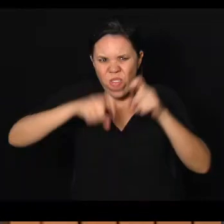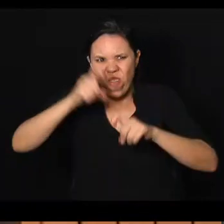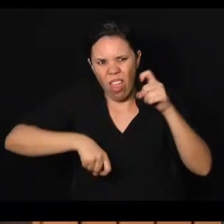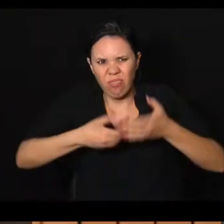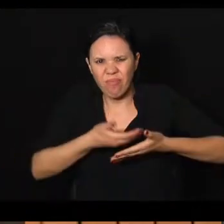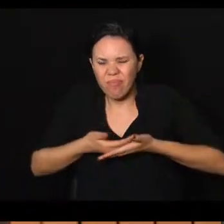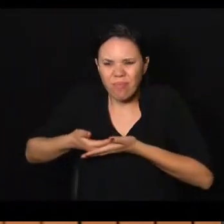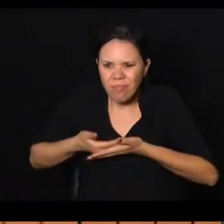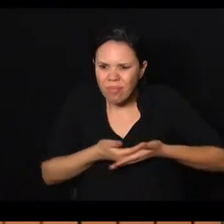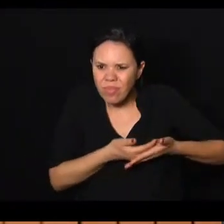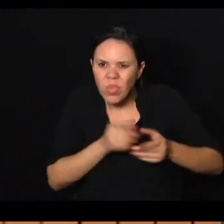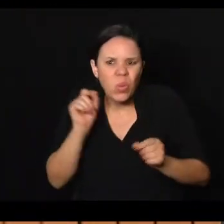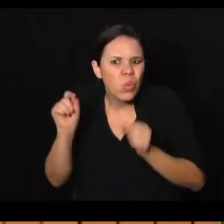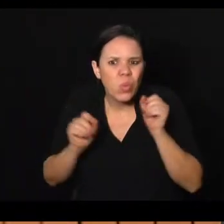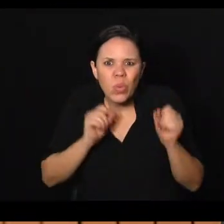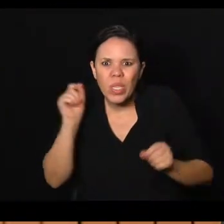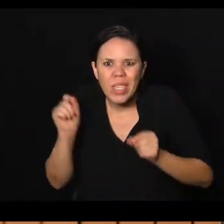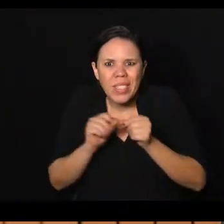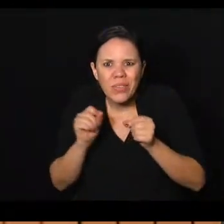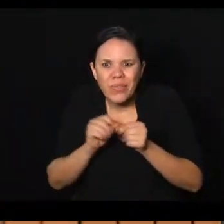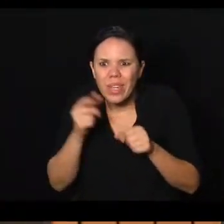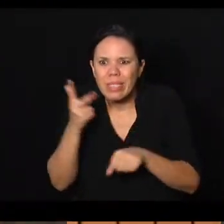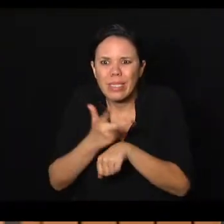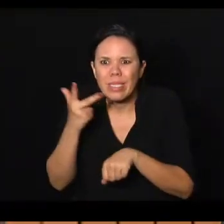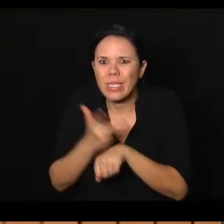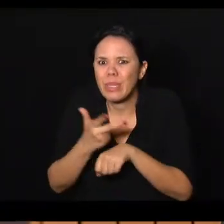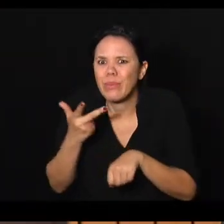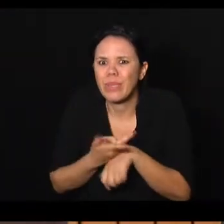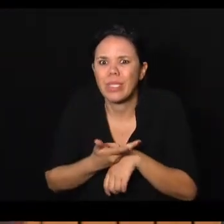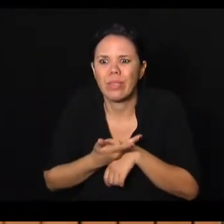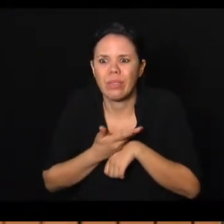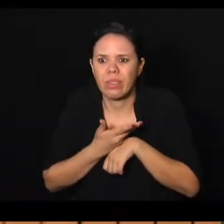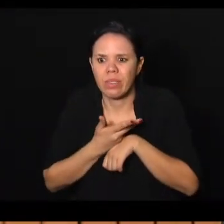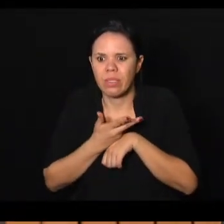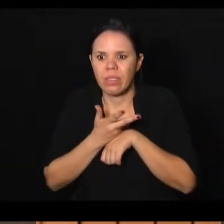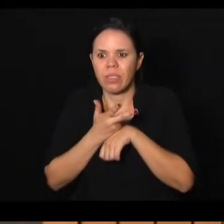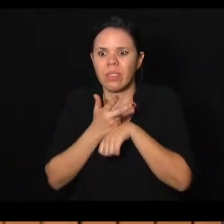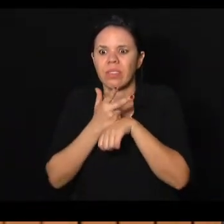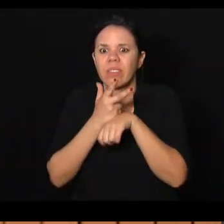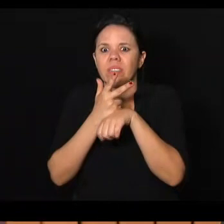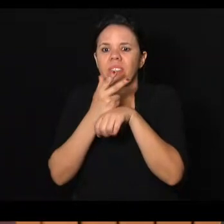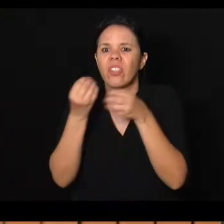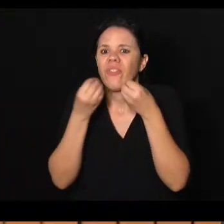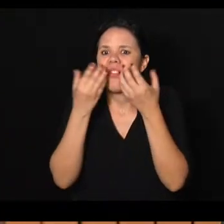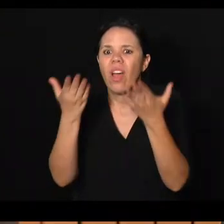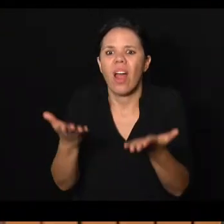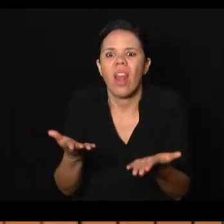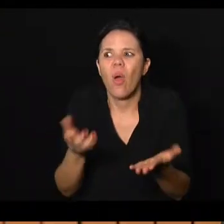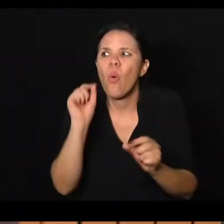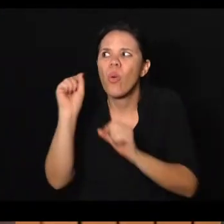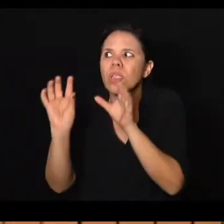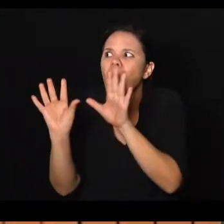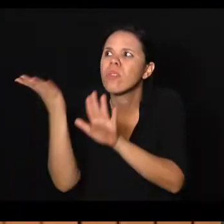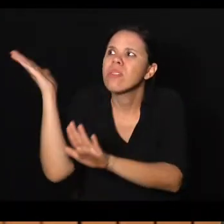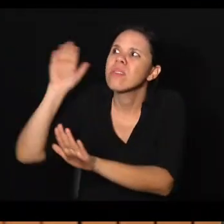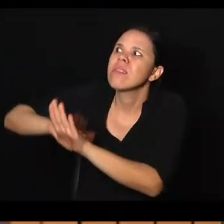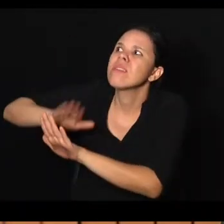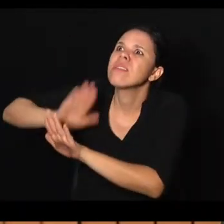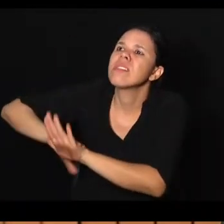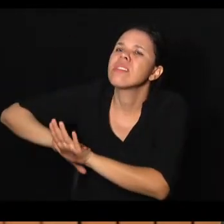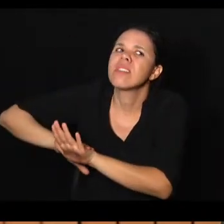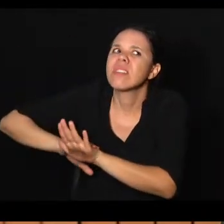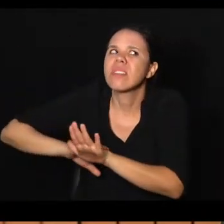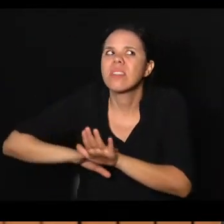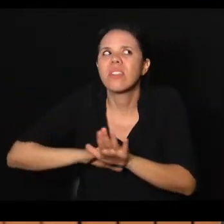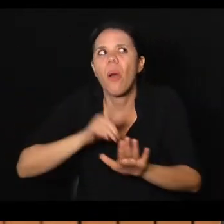O que eles fazem com esse vídeo? Deixa eu dizer uma coisa para vocês. Atrás do abuso, estupro de bebês, não